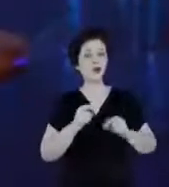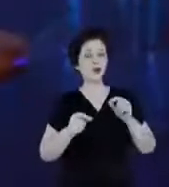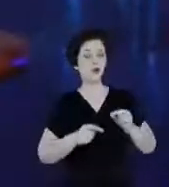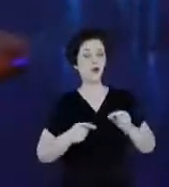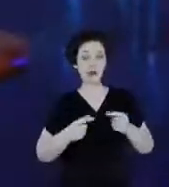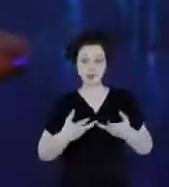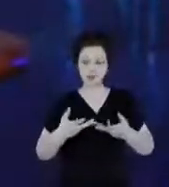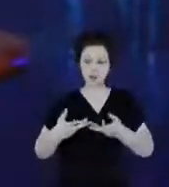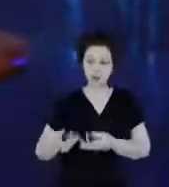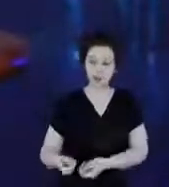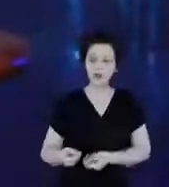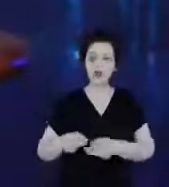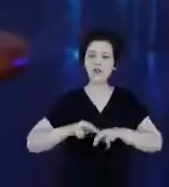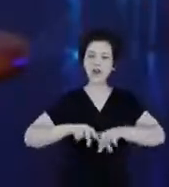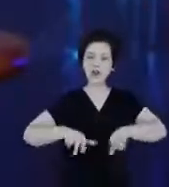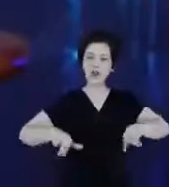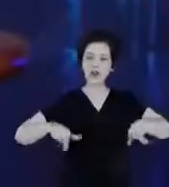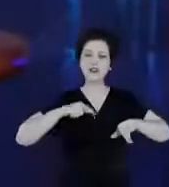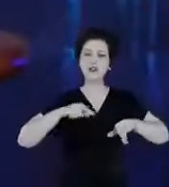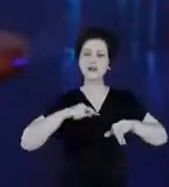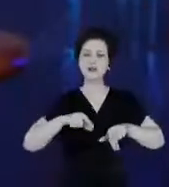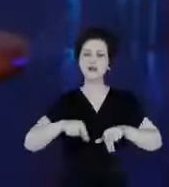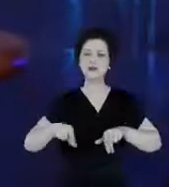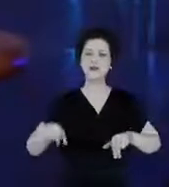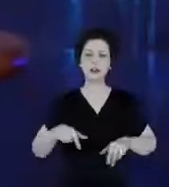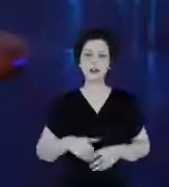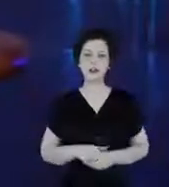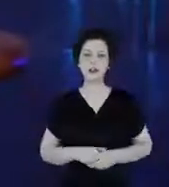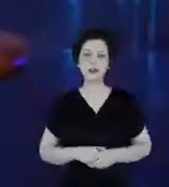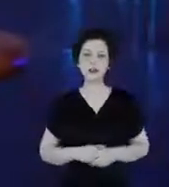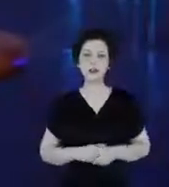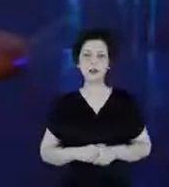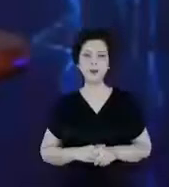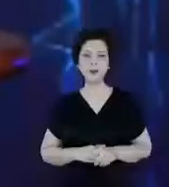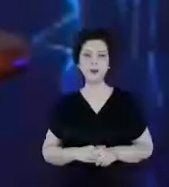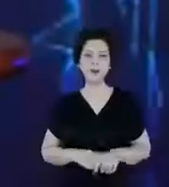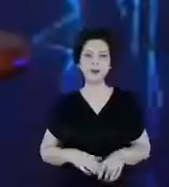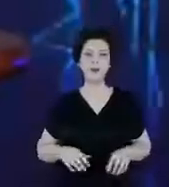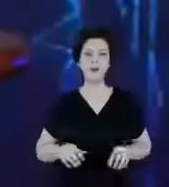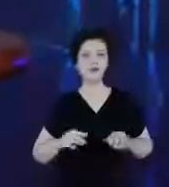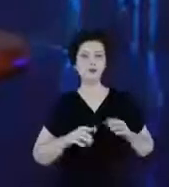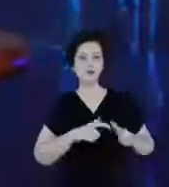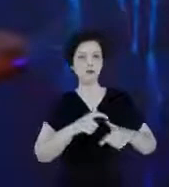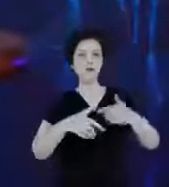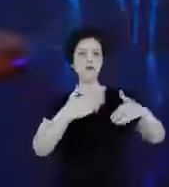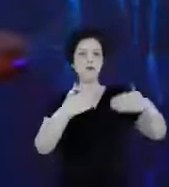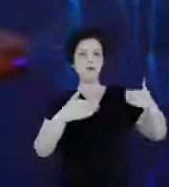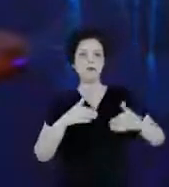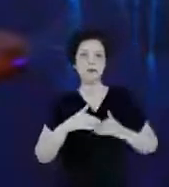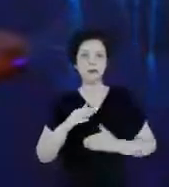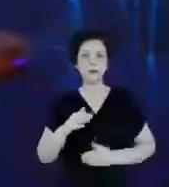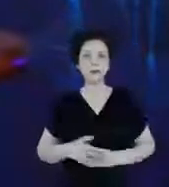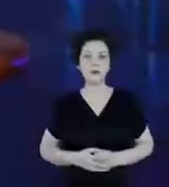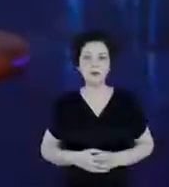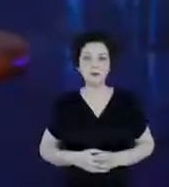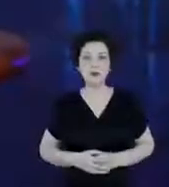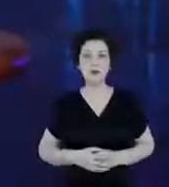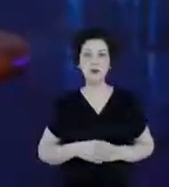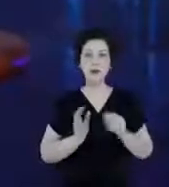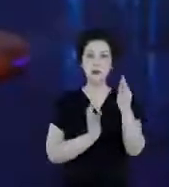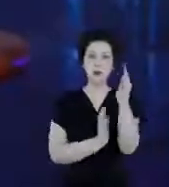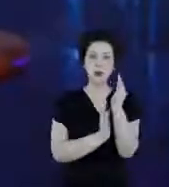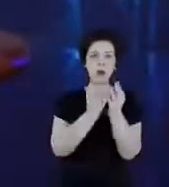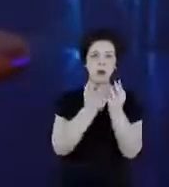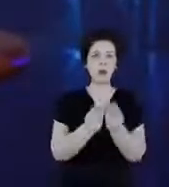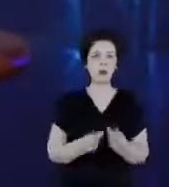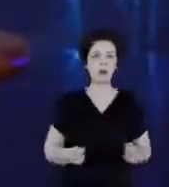tenho atendido a vários, é levar uma mensagem que a gente pode crescer ainda mais. Vamos desburocratizar para